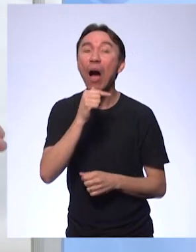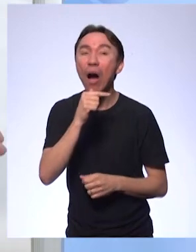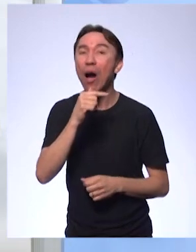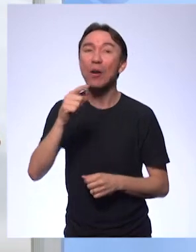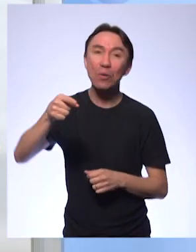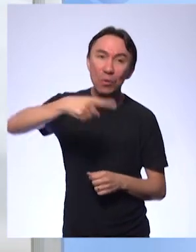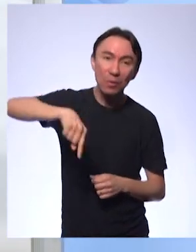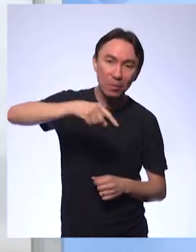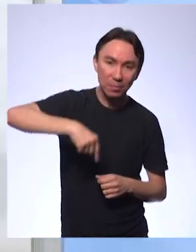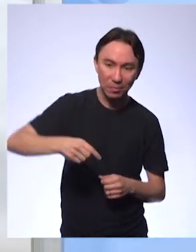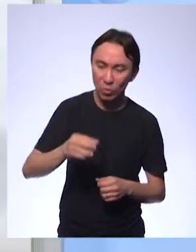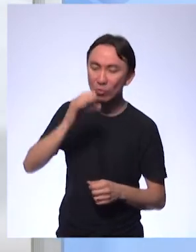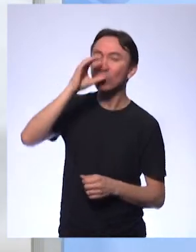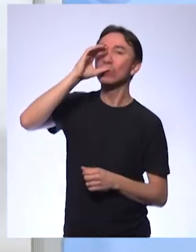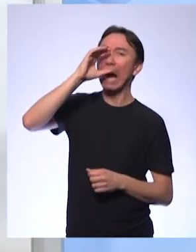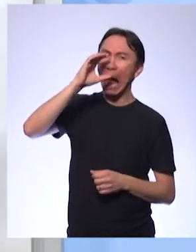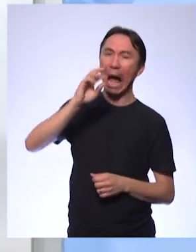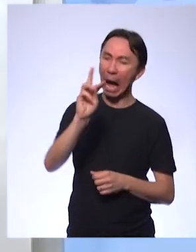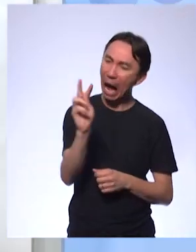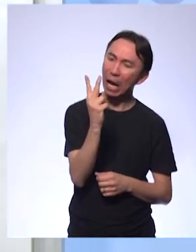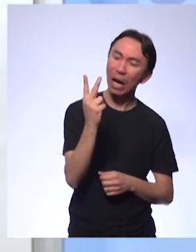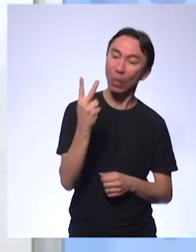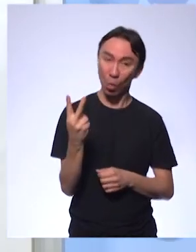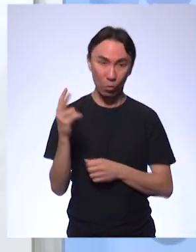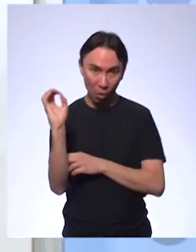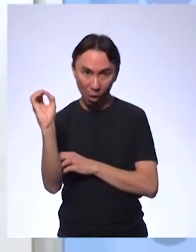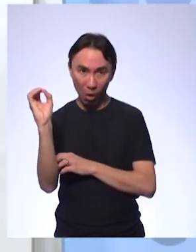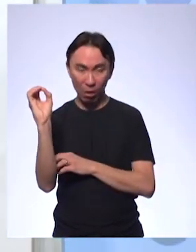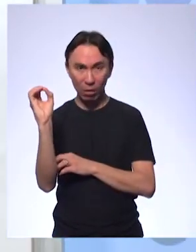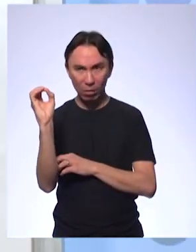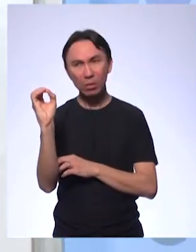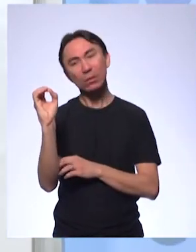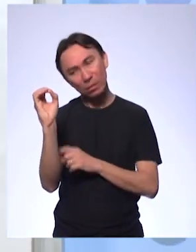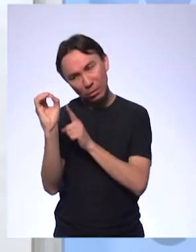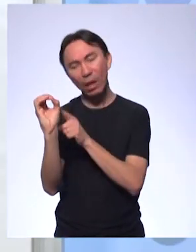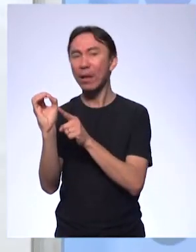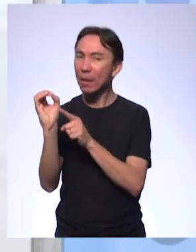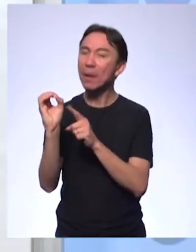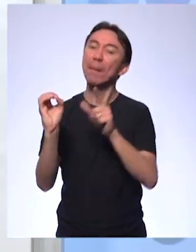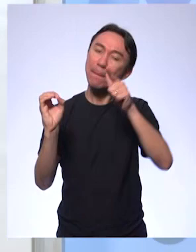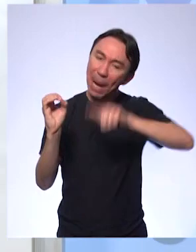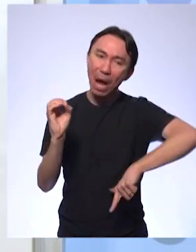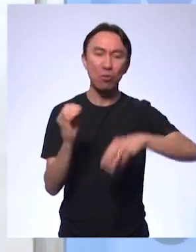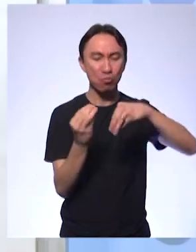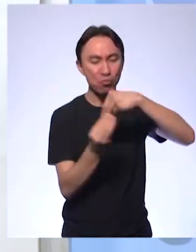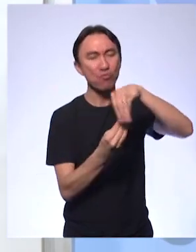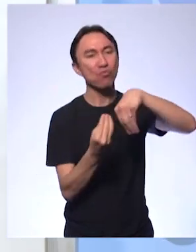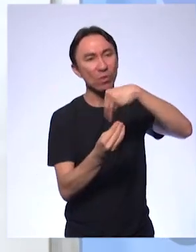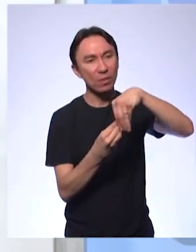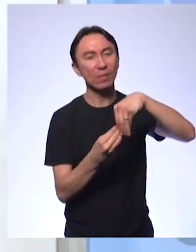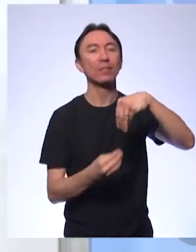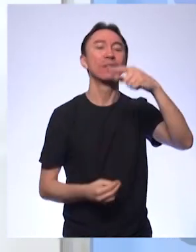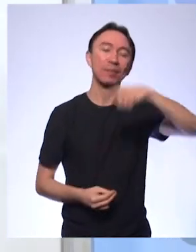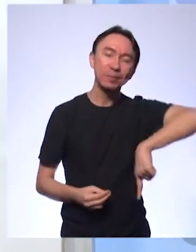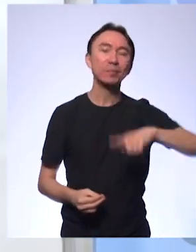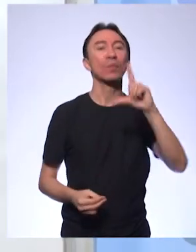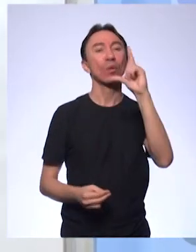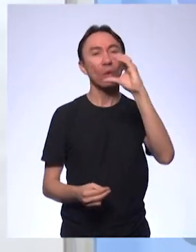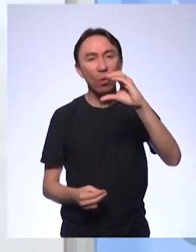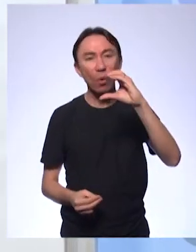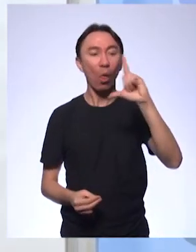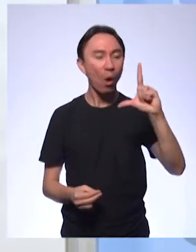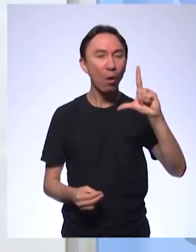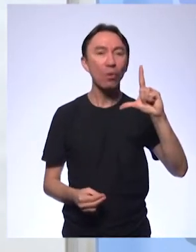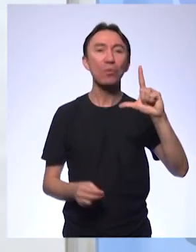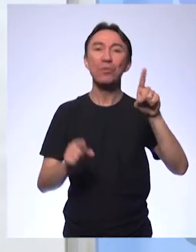é H2O, né? Ela é H2O mais algumas misturas, inclusive cloro e inclusive